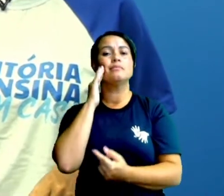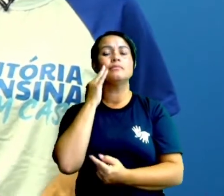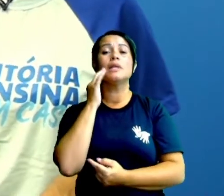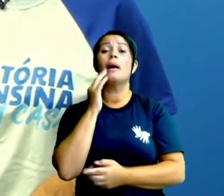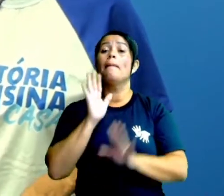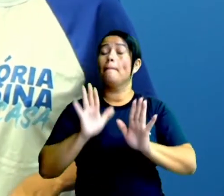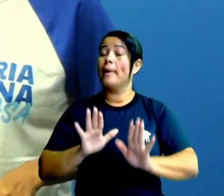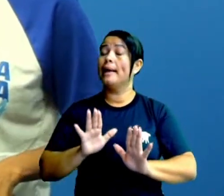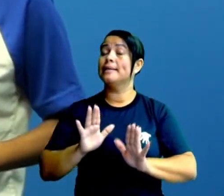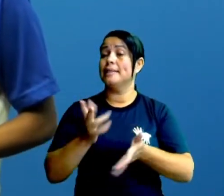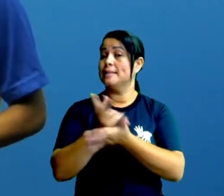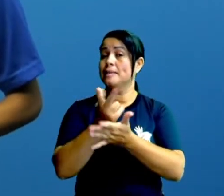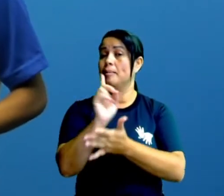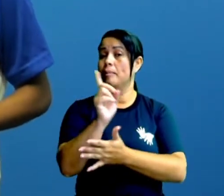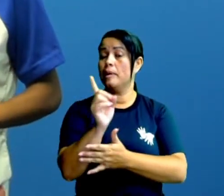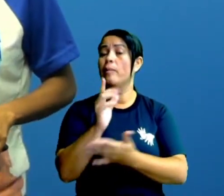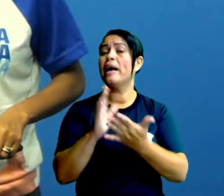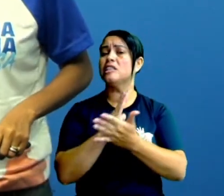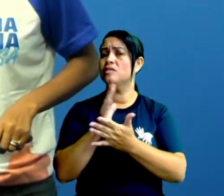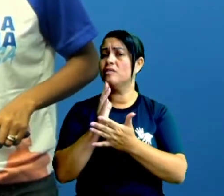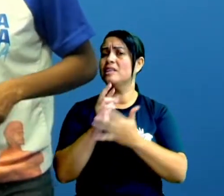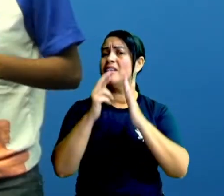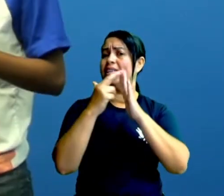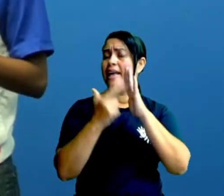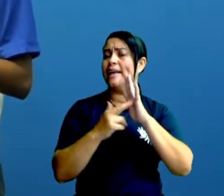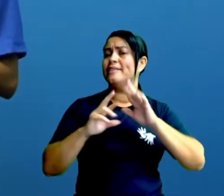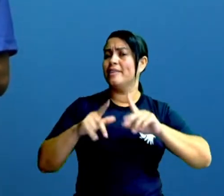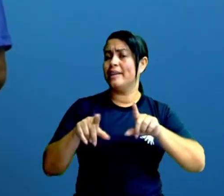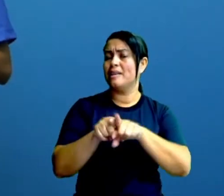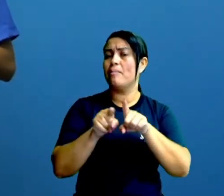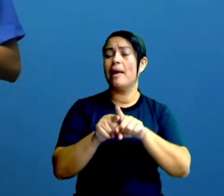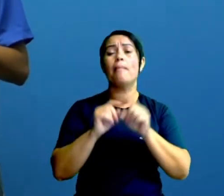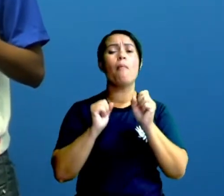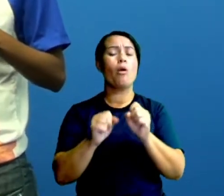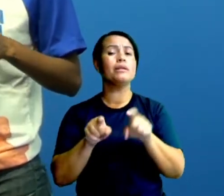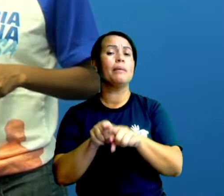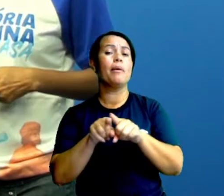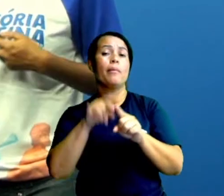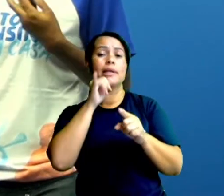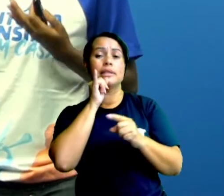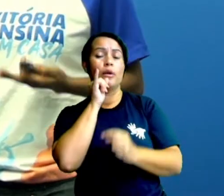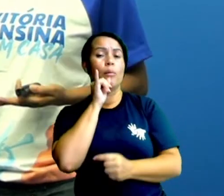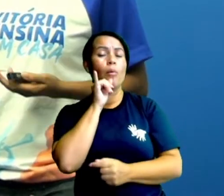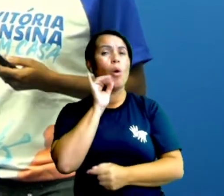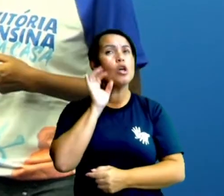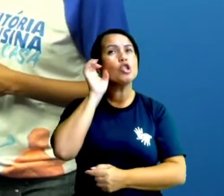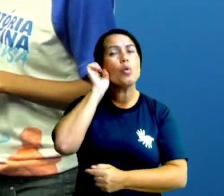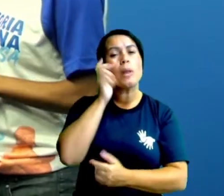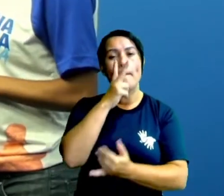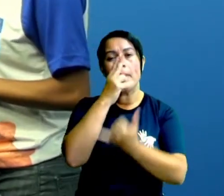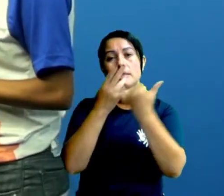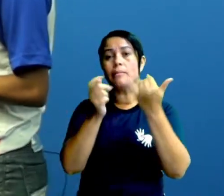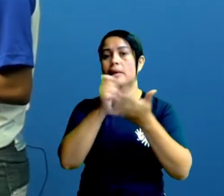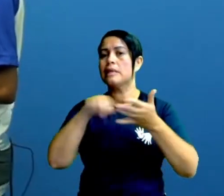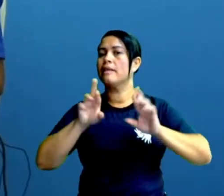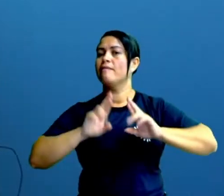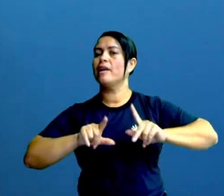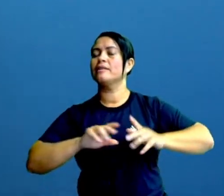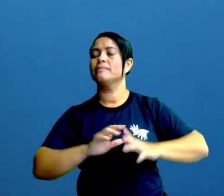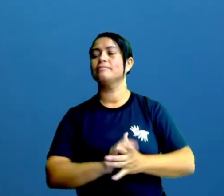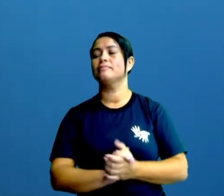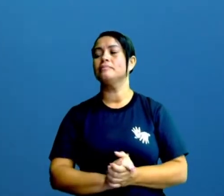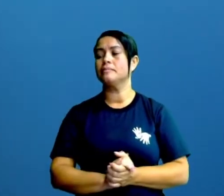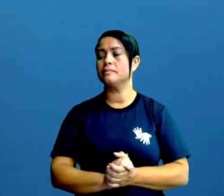assim tá porque a rima pode ter esse sonzinho parecido aí a escrita não ser igual a